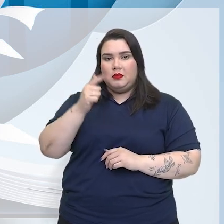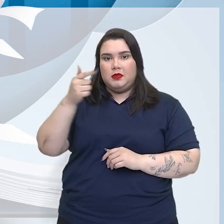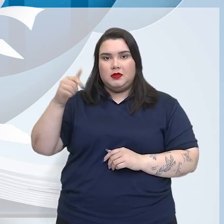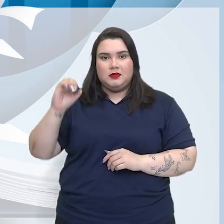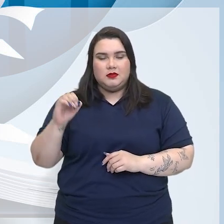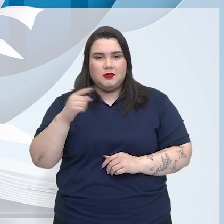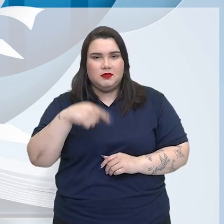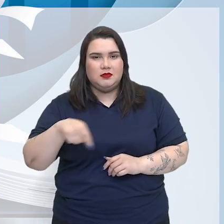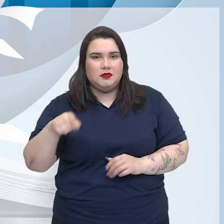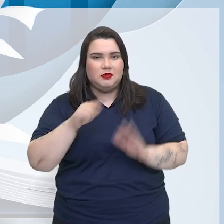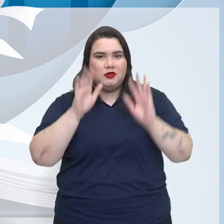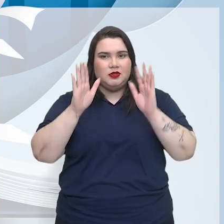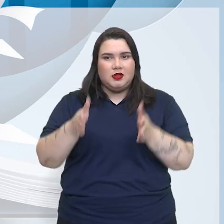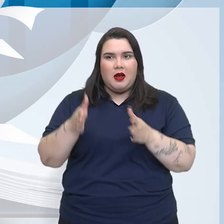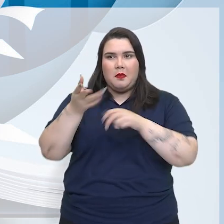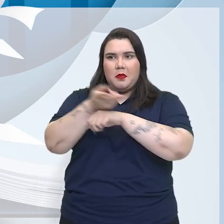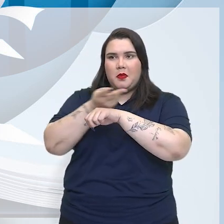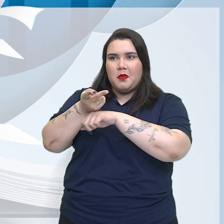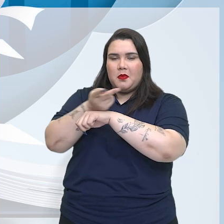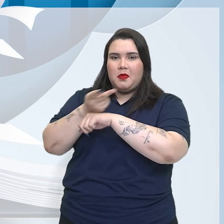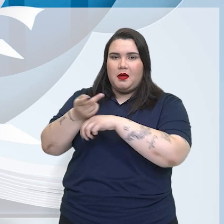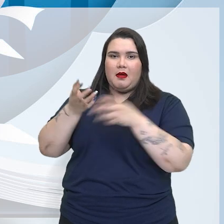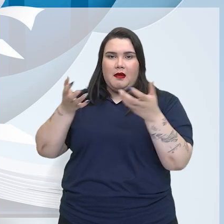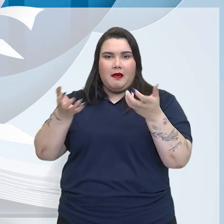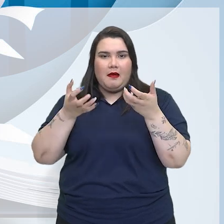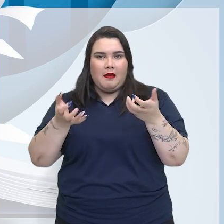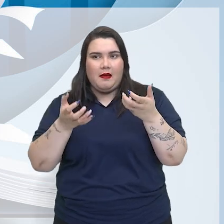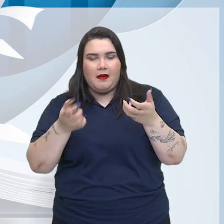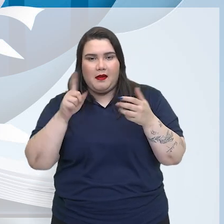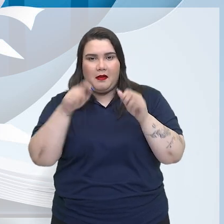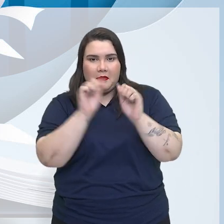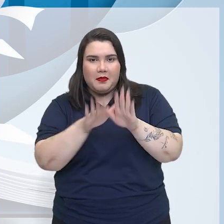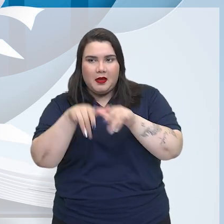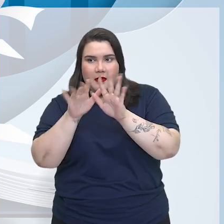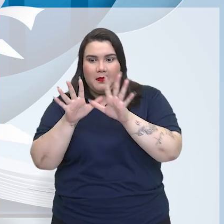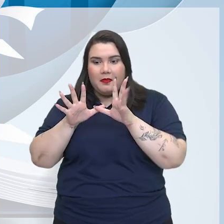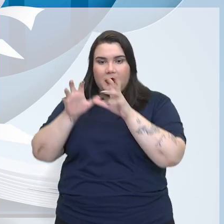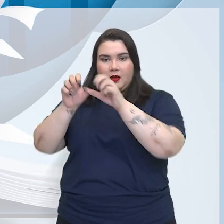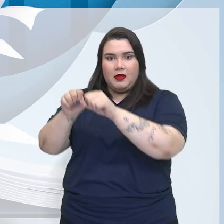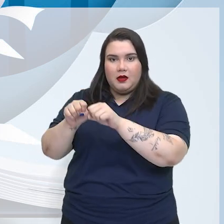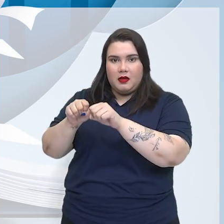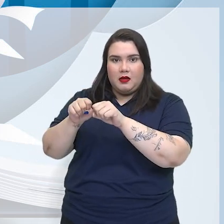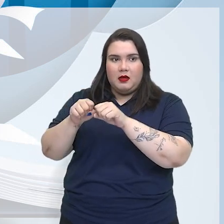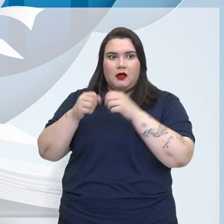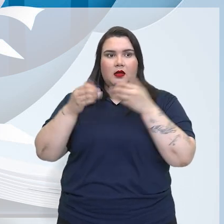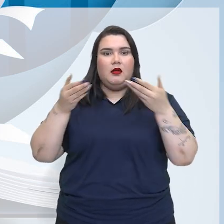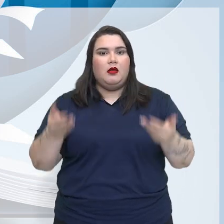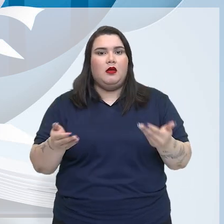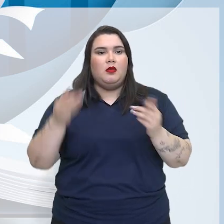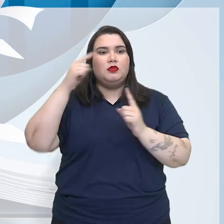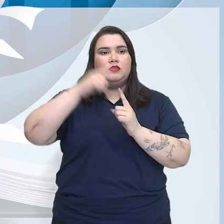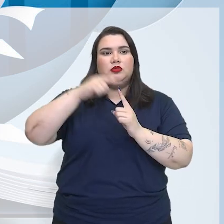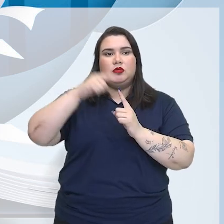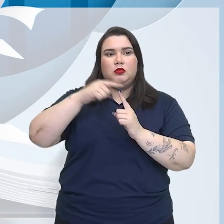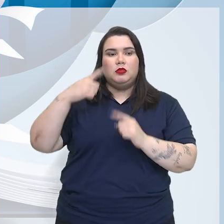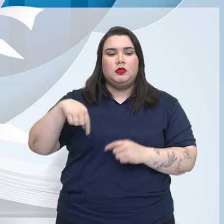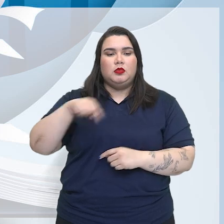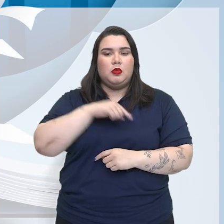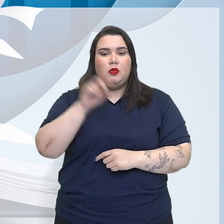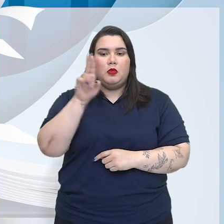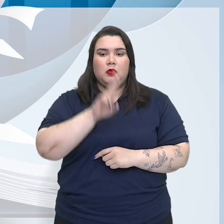aí já caçou passarinho? É? Então, alçapão é uma peça que a gente faz